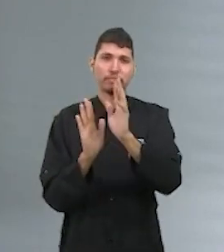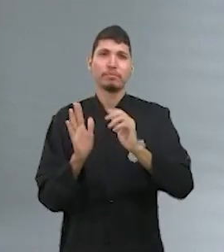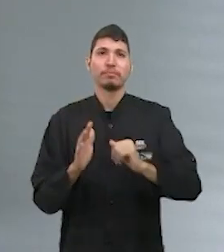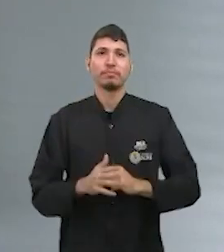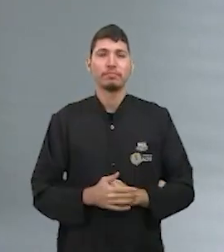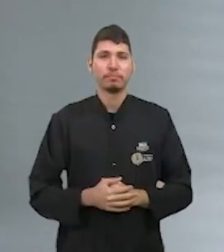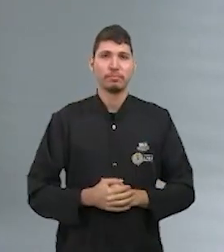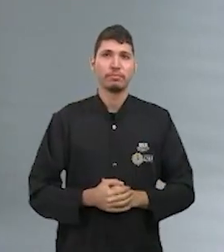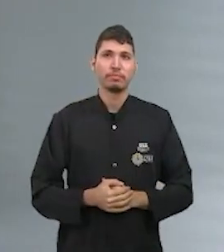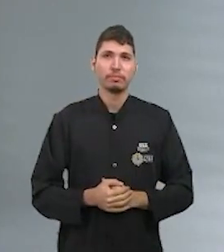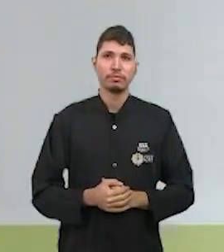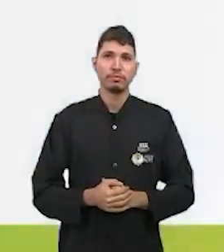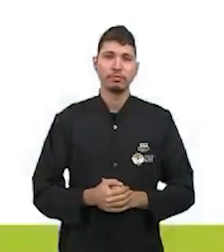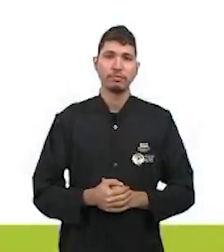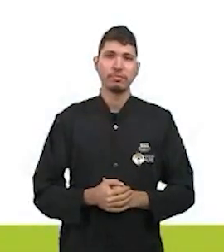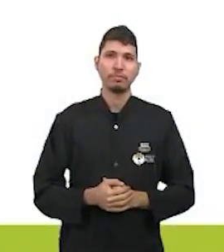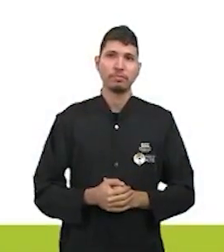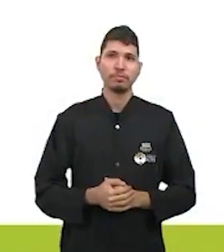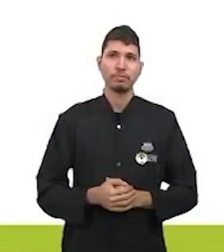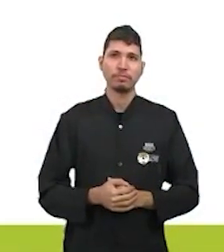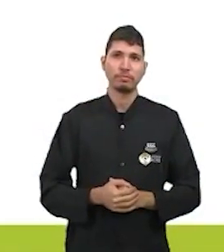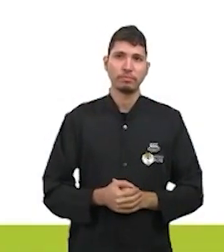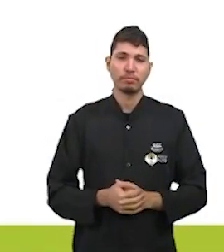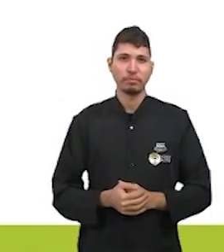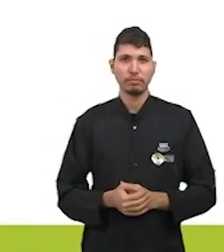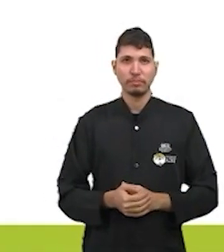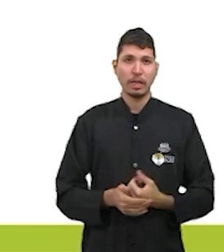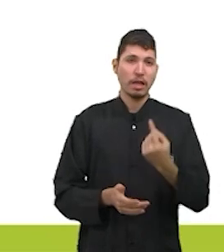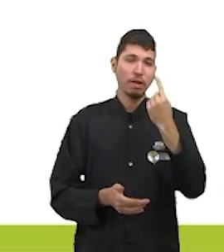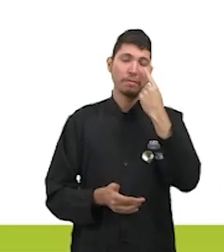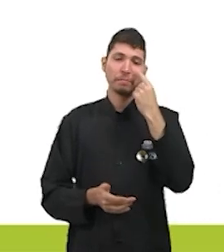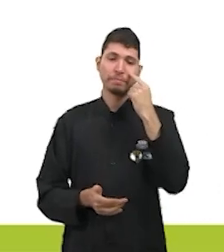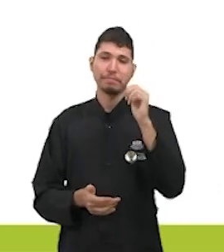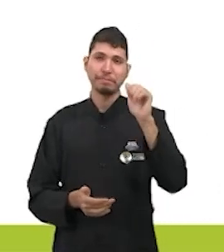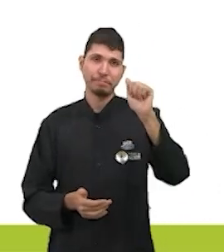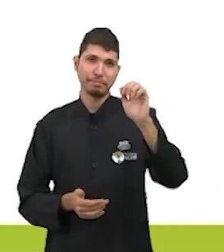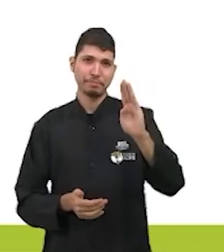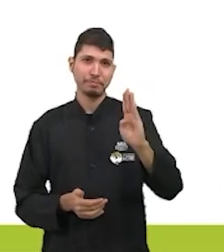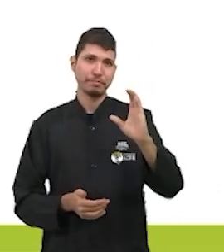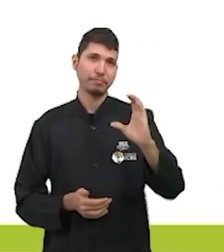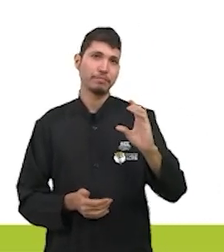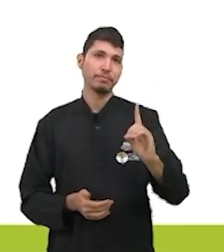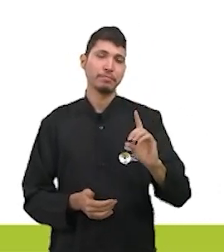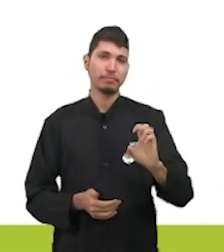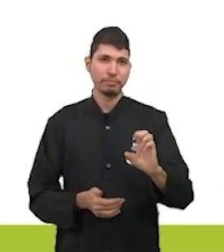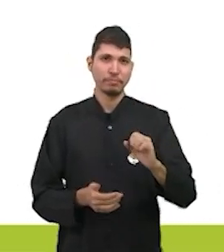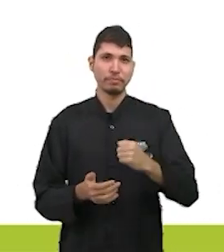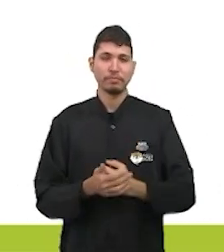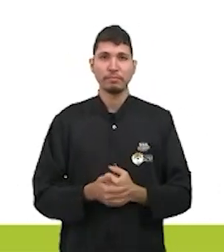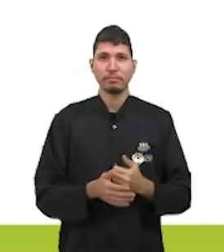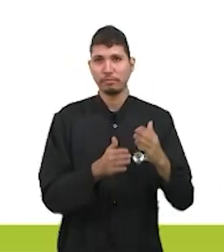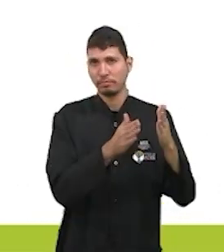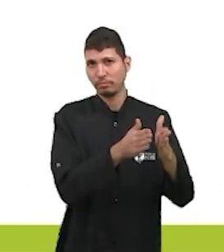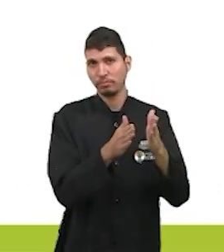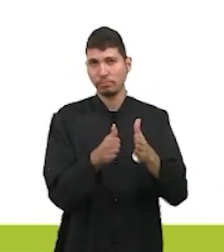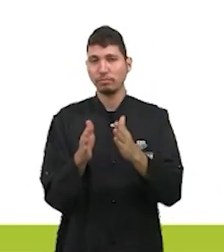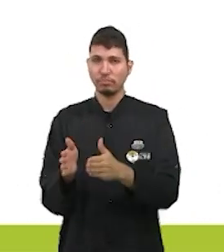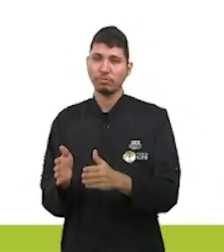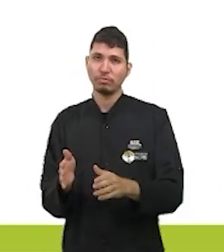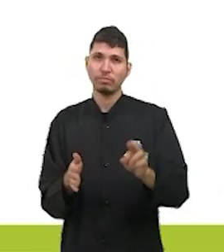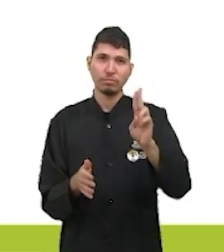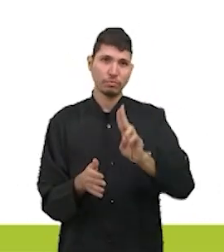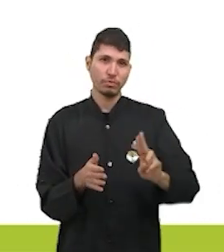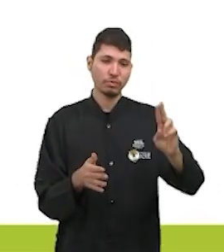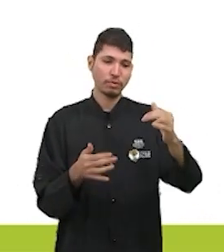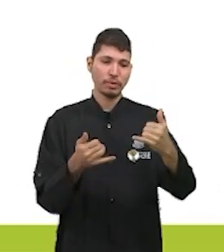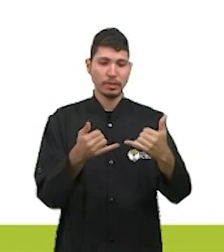Então, trazendo aqui, ó, das alternativas, aqui eu já trouxe até a resposta, série e usar fios de maior